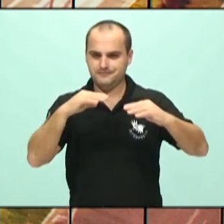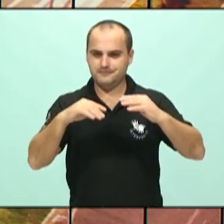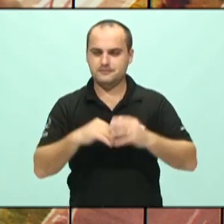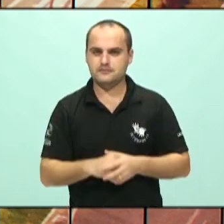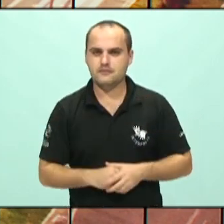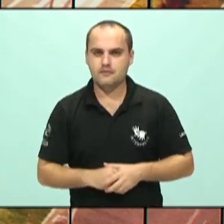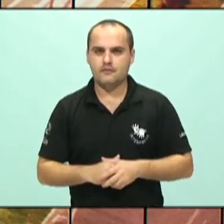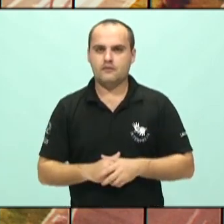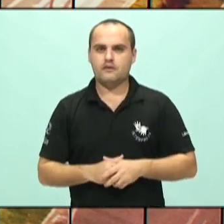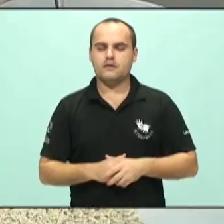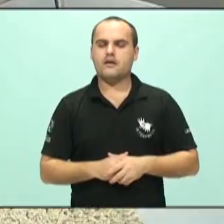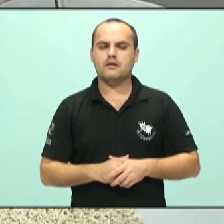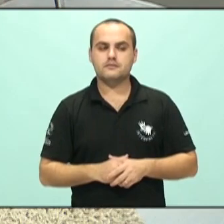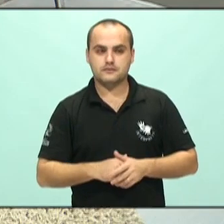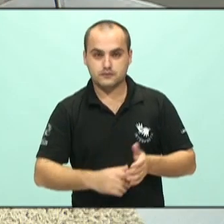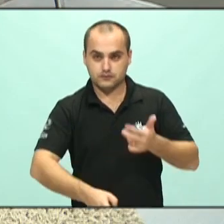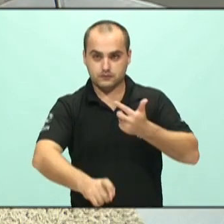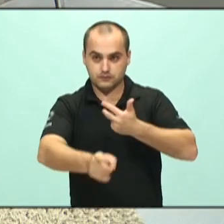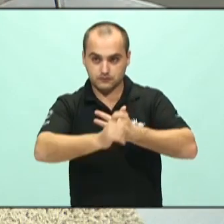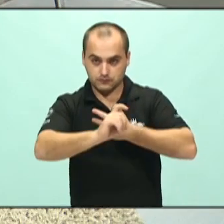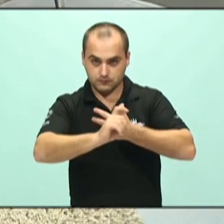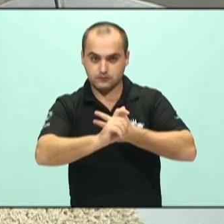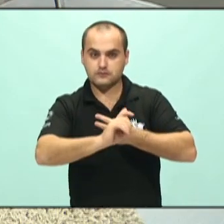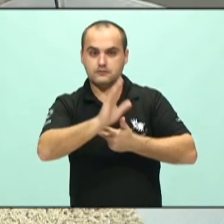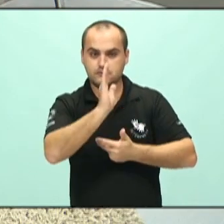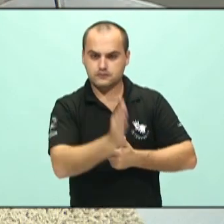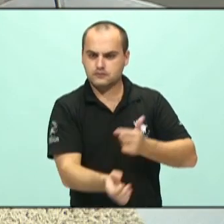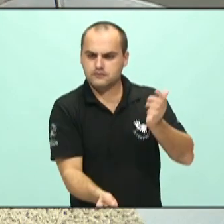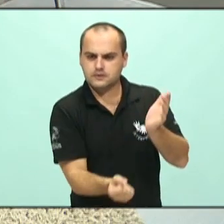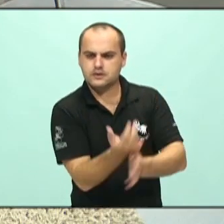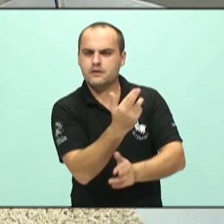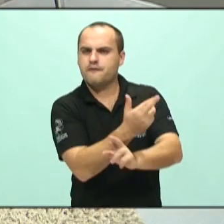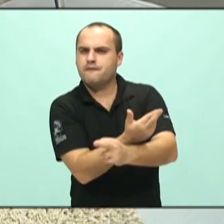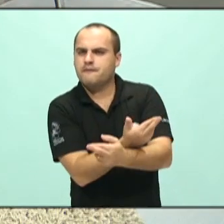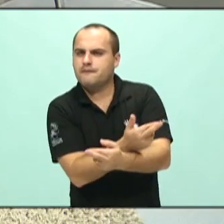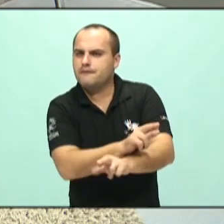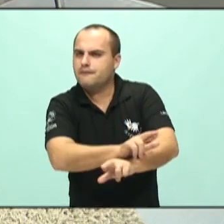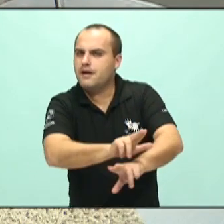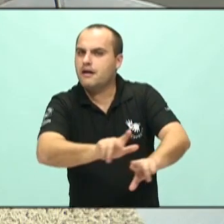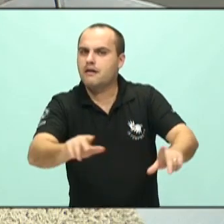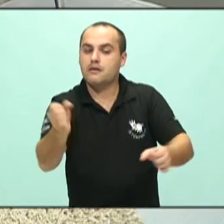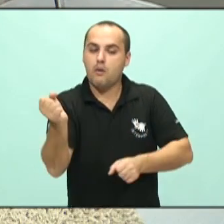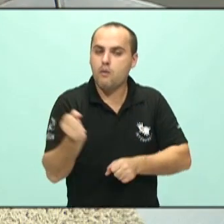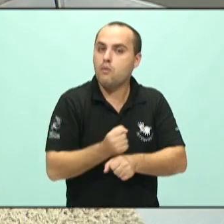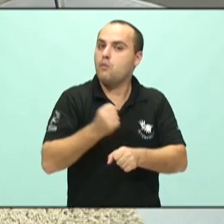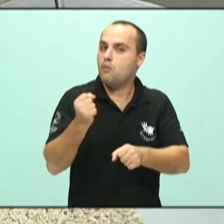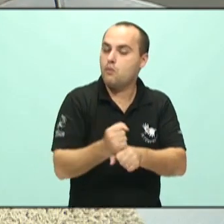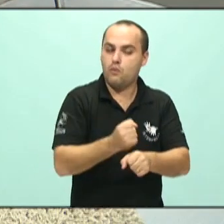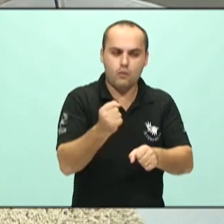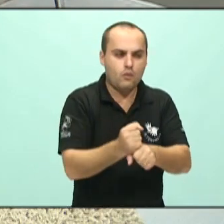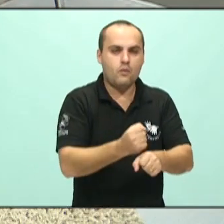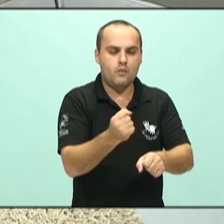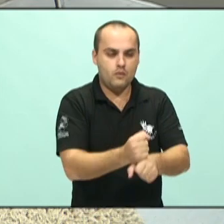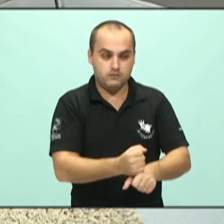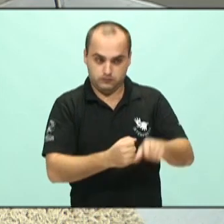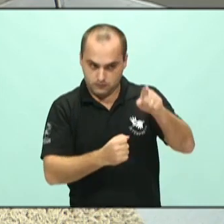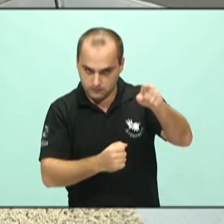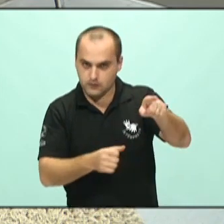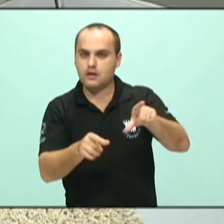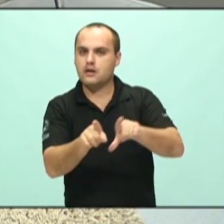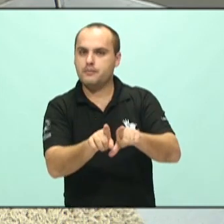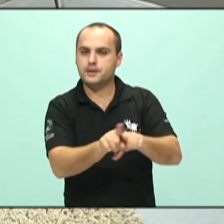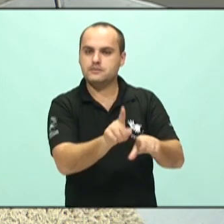realizando, iniciou várias obras aí, enfim. Mas além dessas obras todas, que o senhor também está vendo,